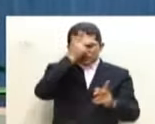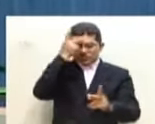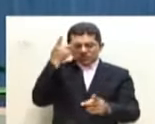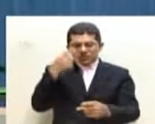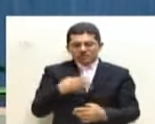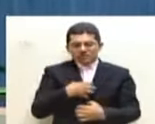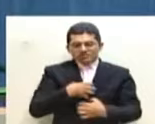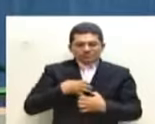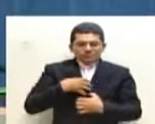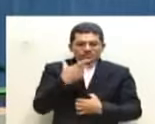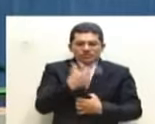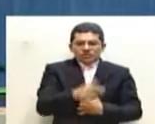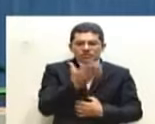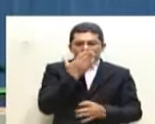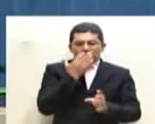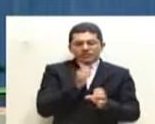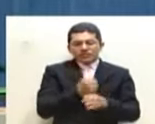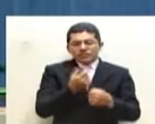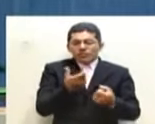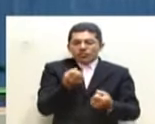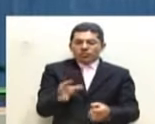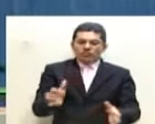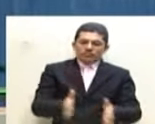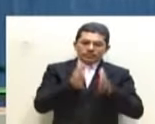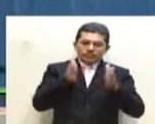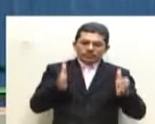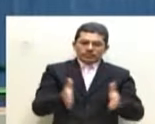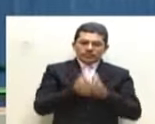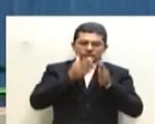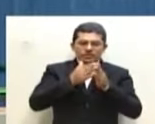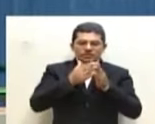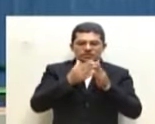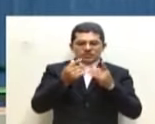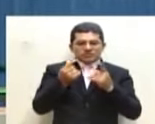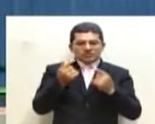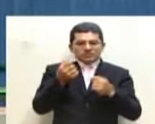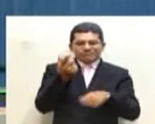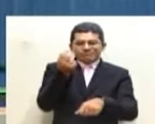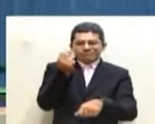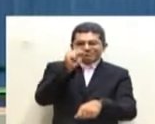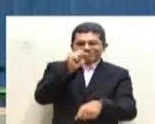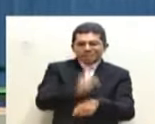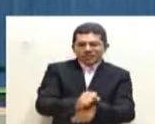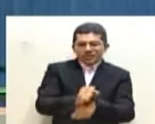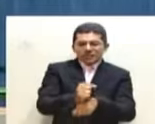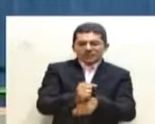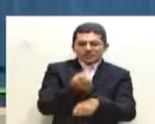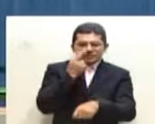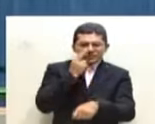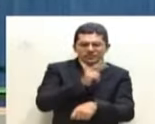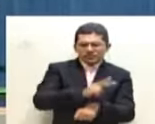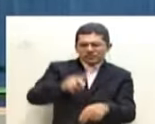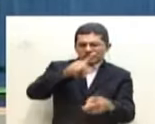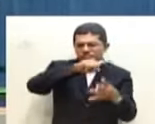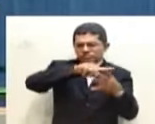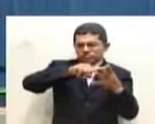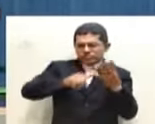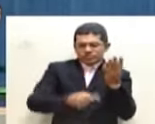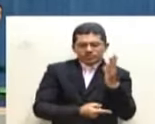pela fome e pela miséria. Sem essas paradas, ainda que com o melhor